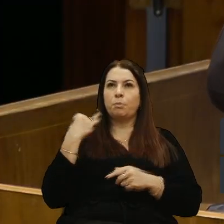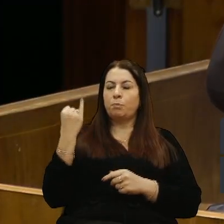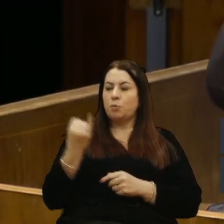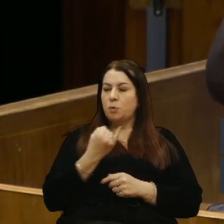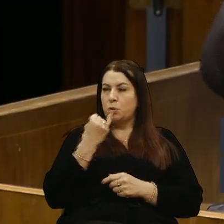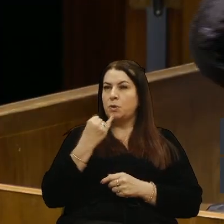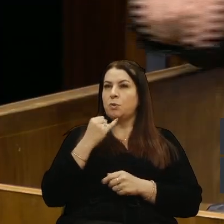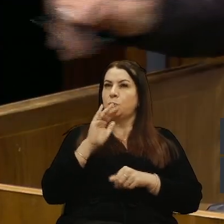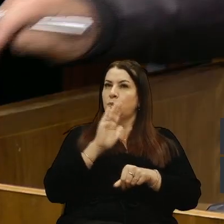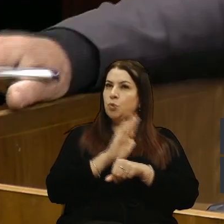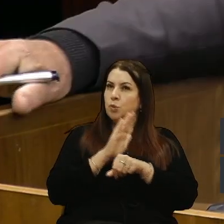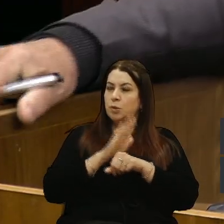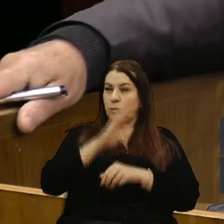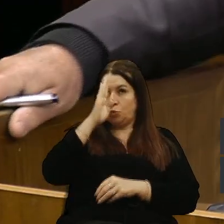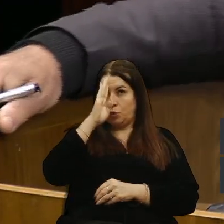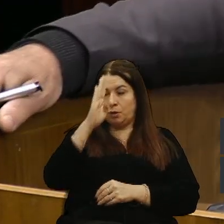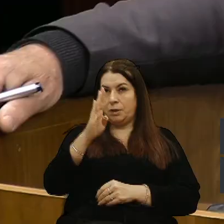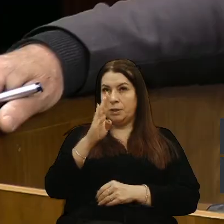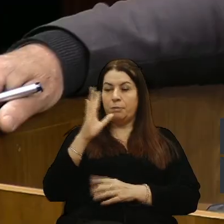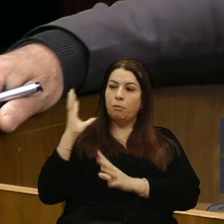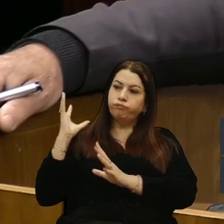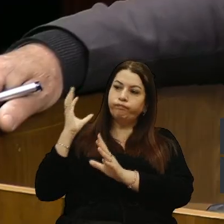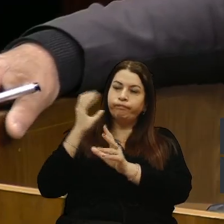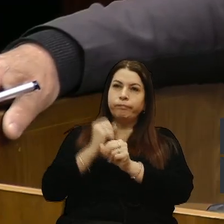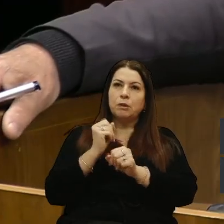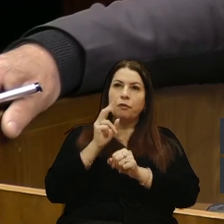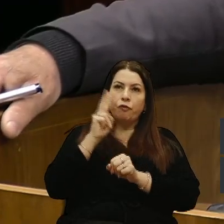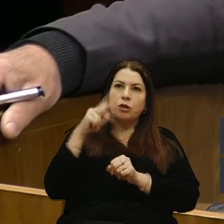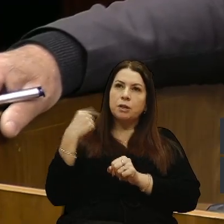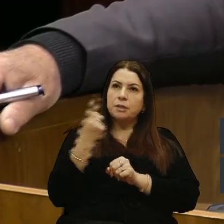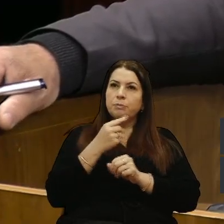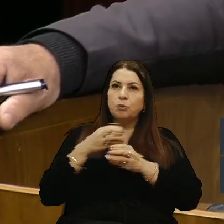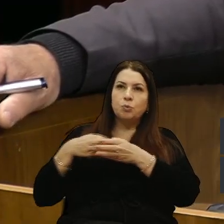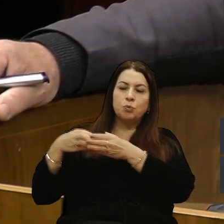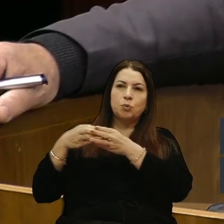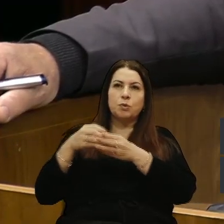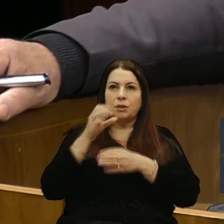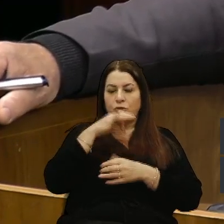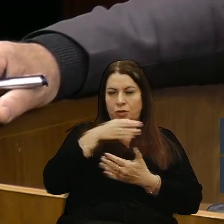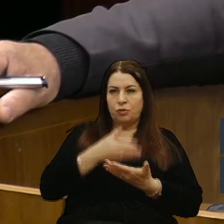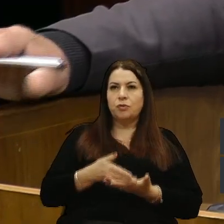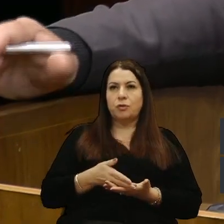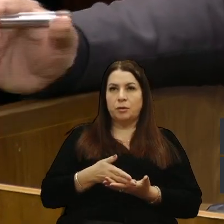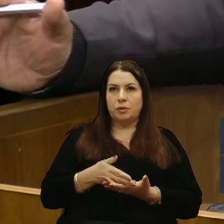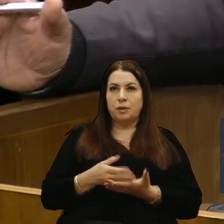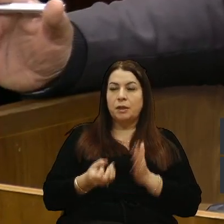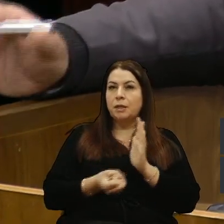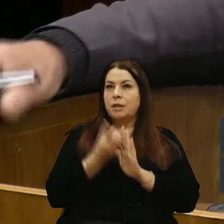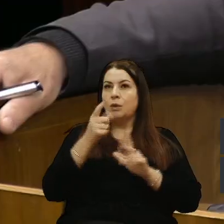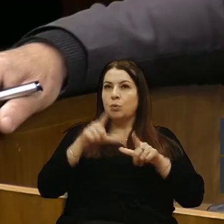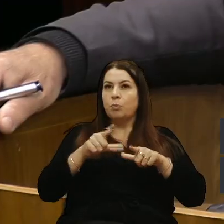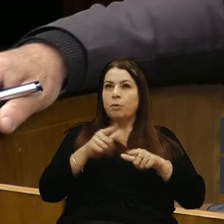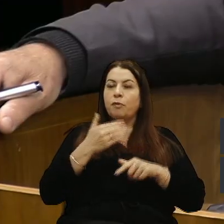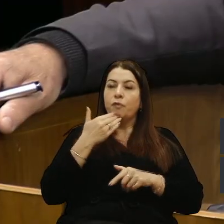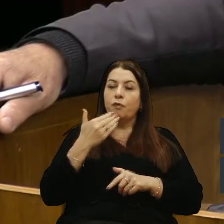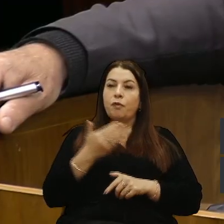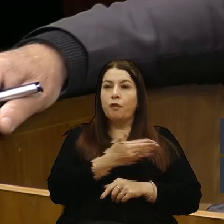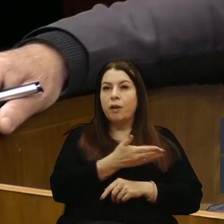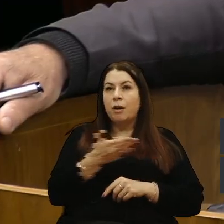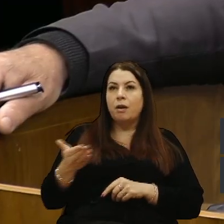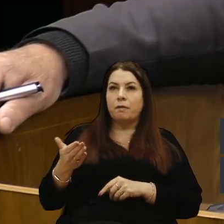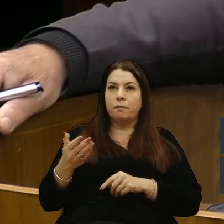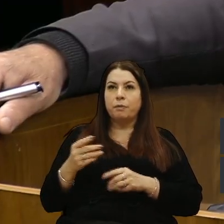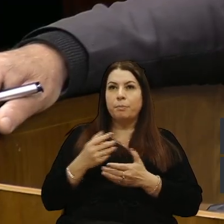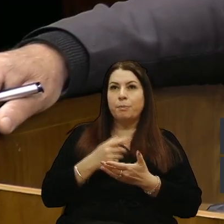que tem contribuído diretamente para o resgate e fortalecimento do turismo caxiense, criando um ambiente favorável